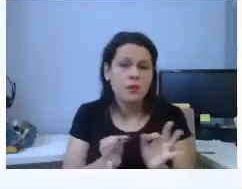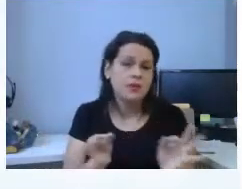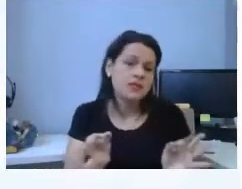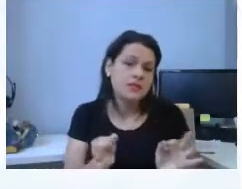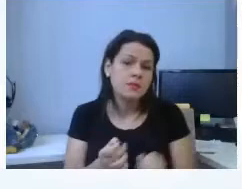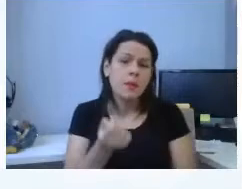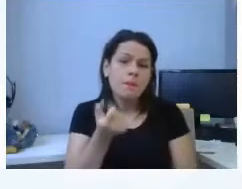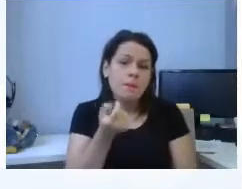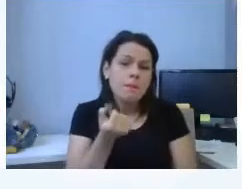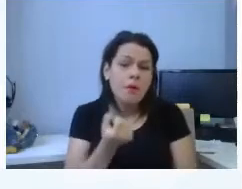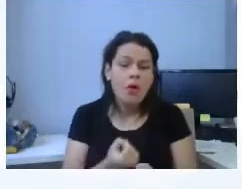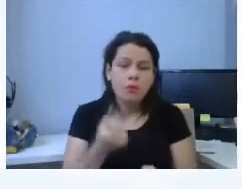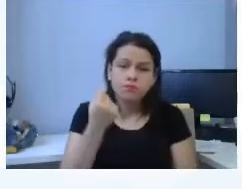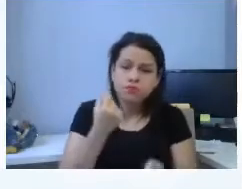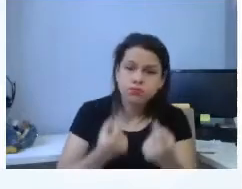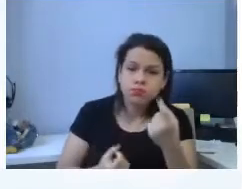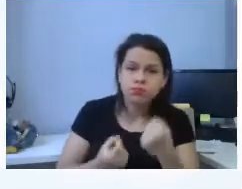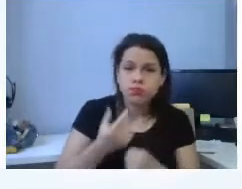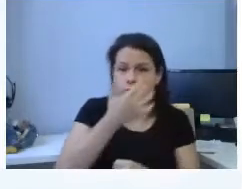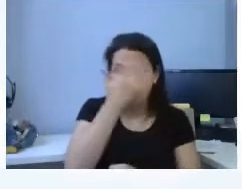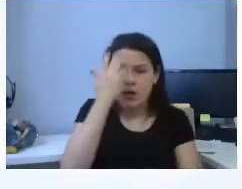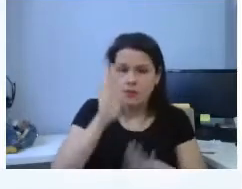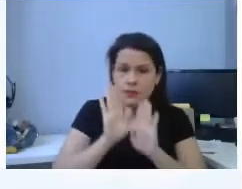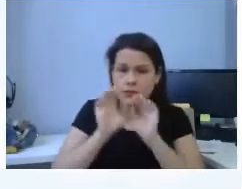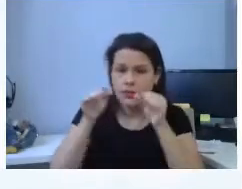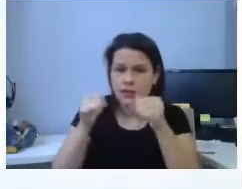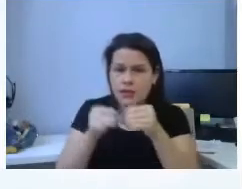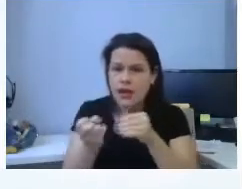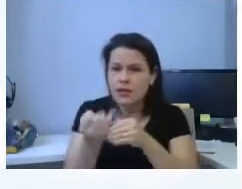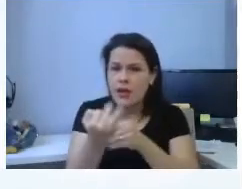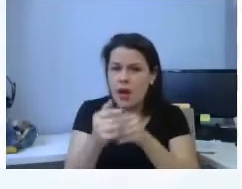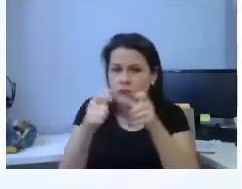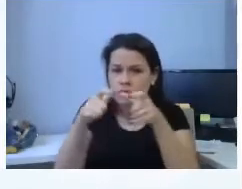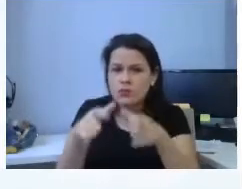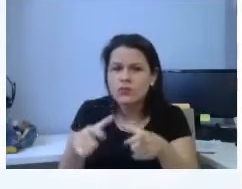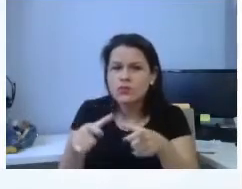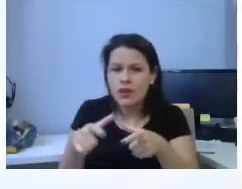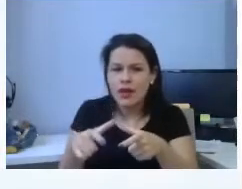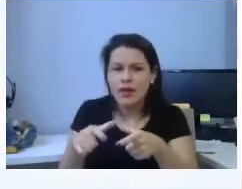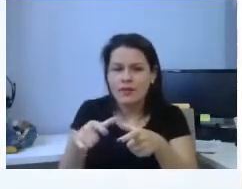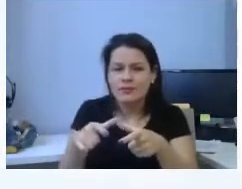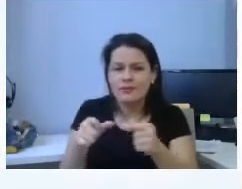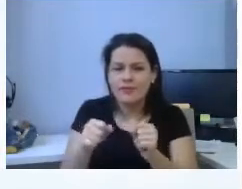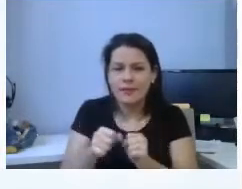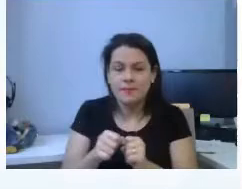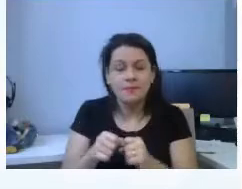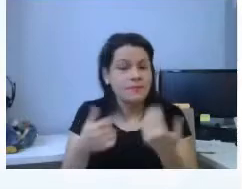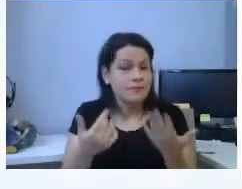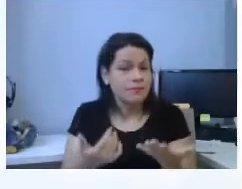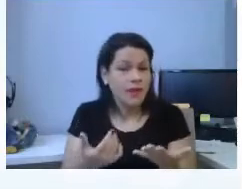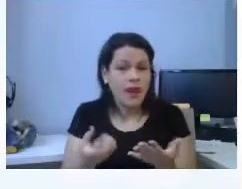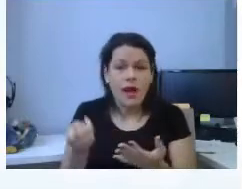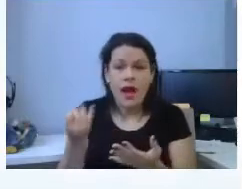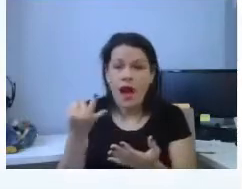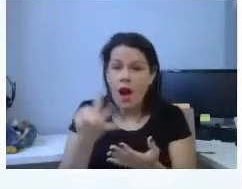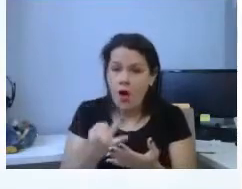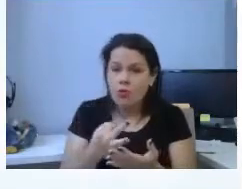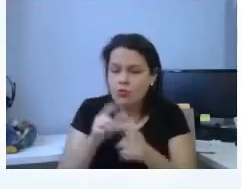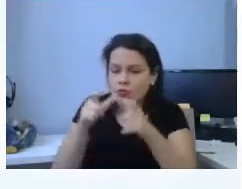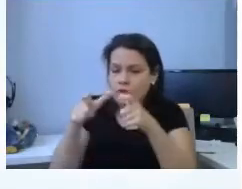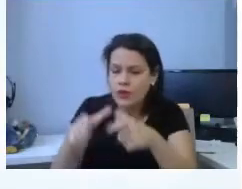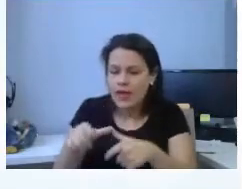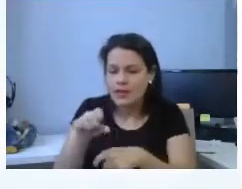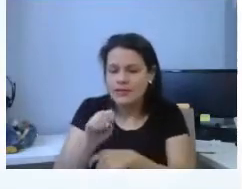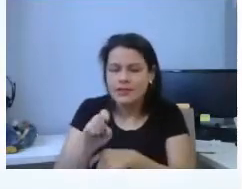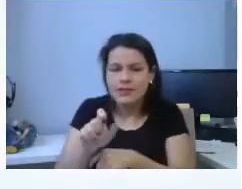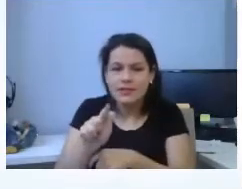incipiente, muitas vezes concentrado em certos segmentos esses que até não se vinculavam ao contrato